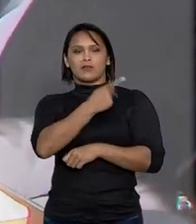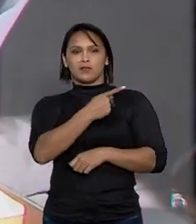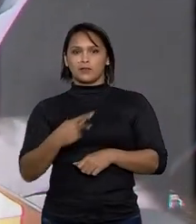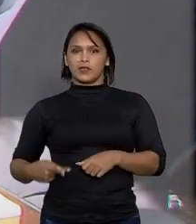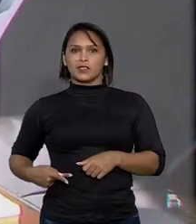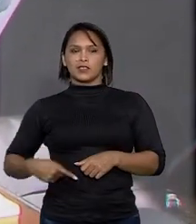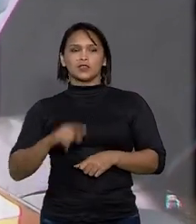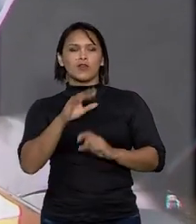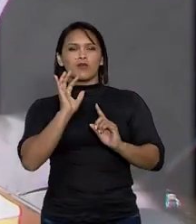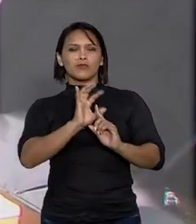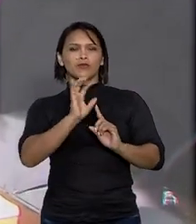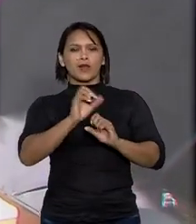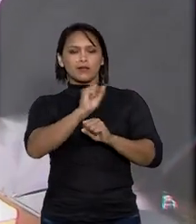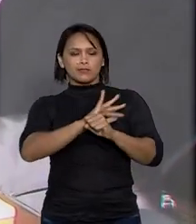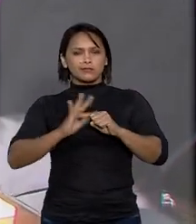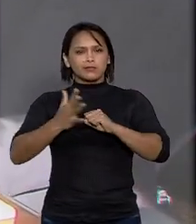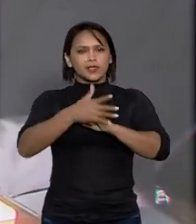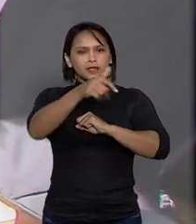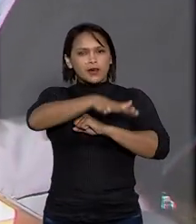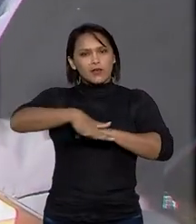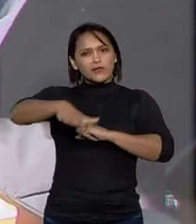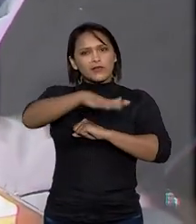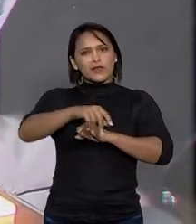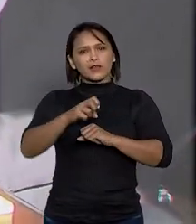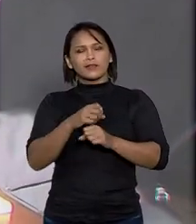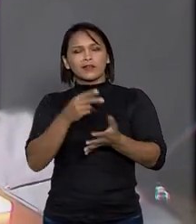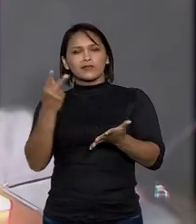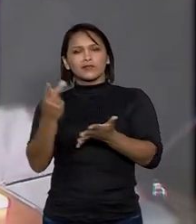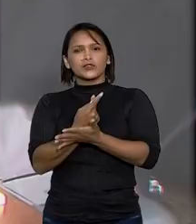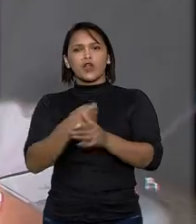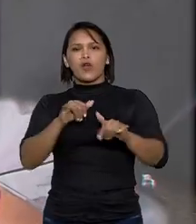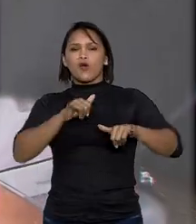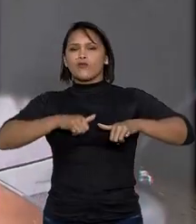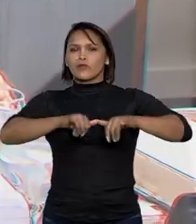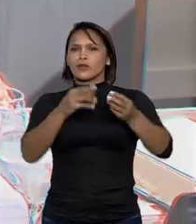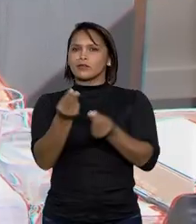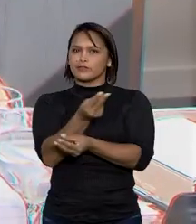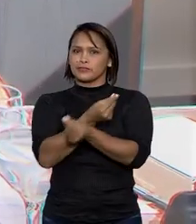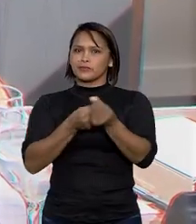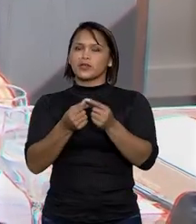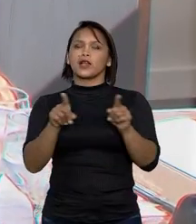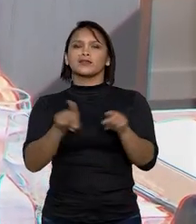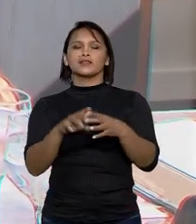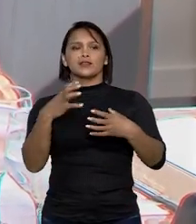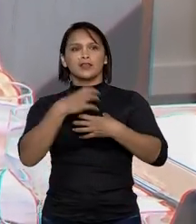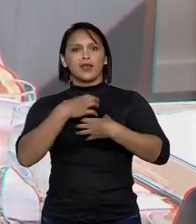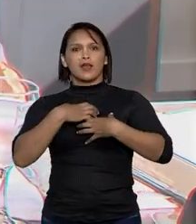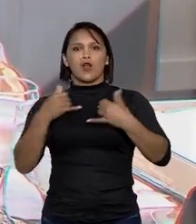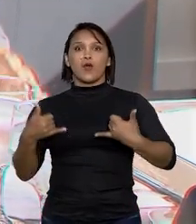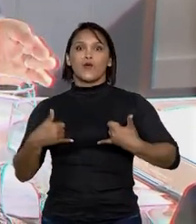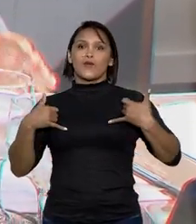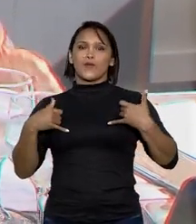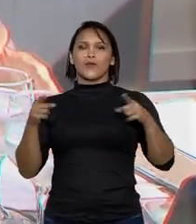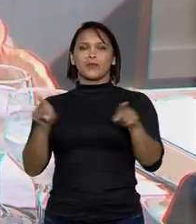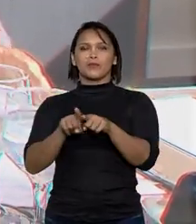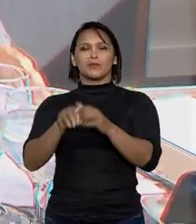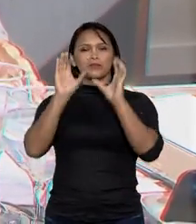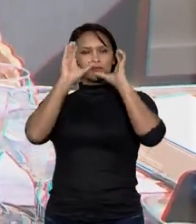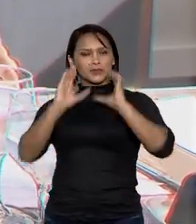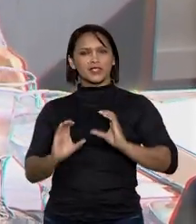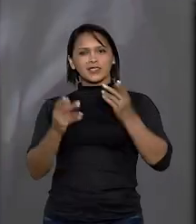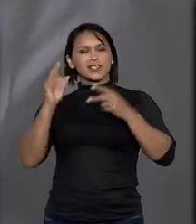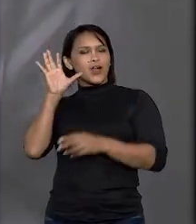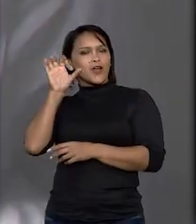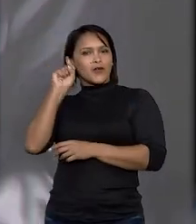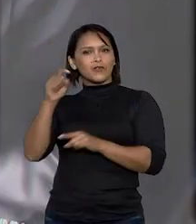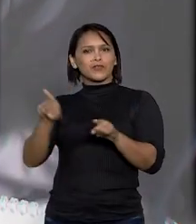Martins sobre os impactos que a pandemia da covid-19 tem causado no mercado de trabalho e se sentiu lisongeado enquanto o cidadão